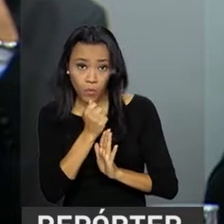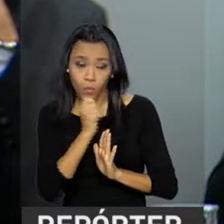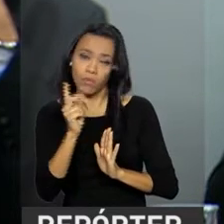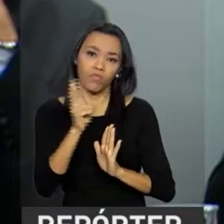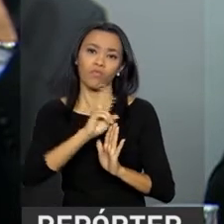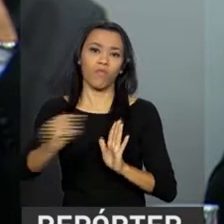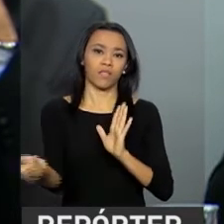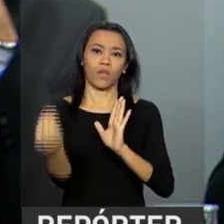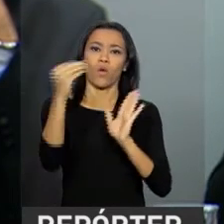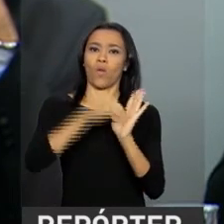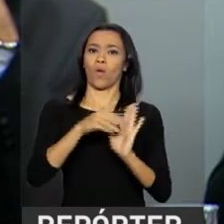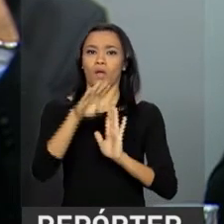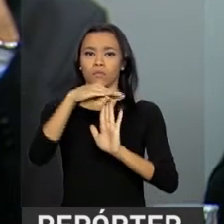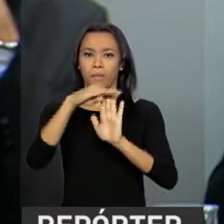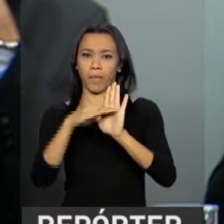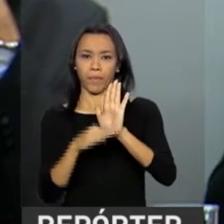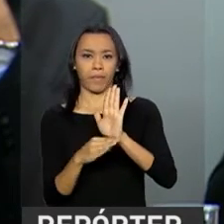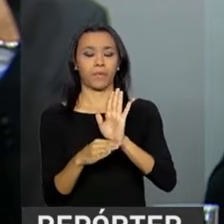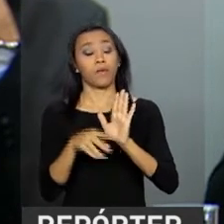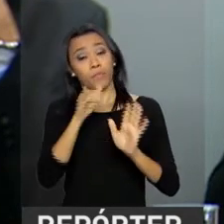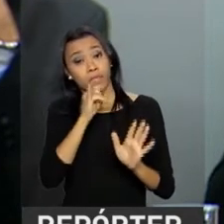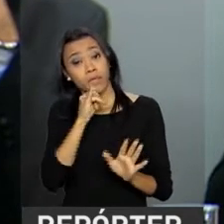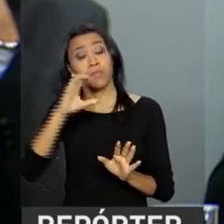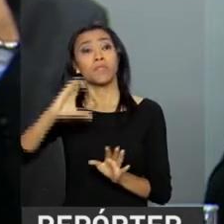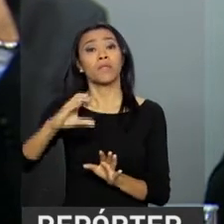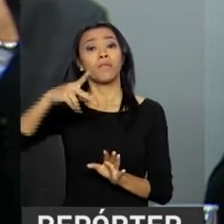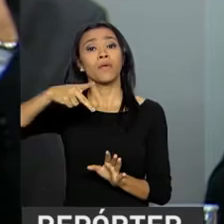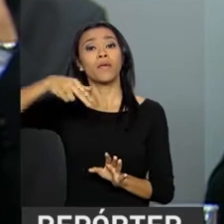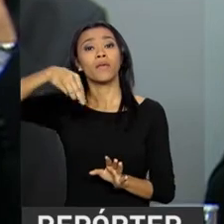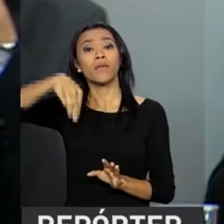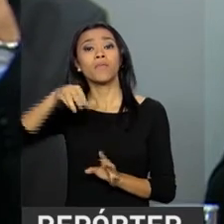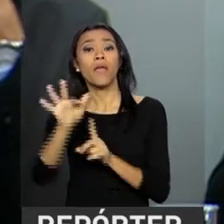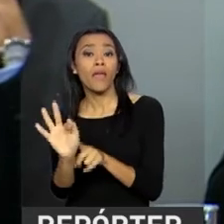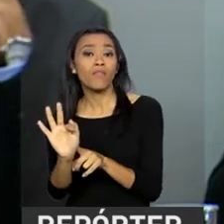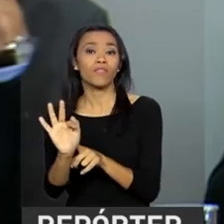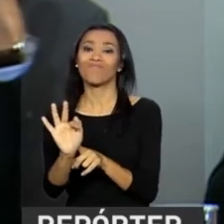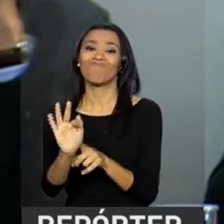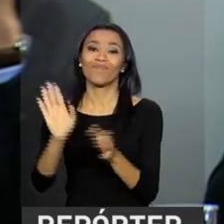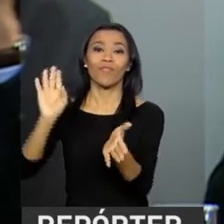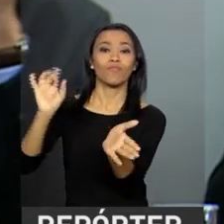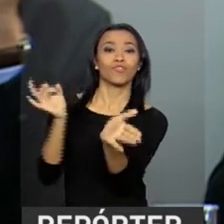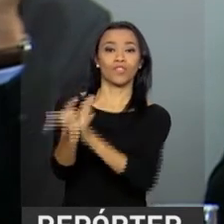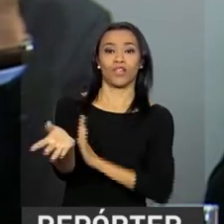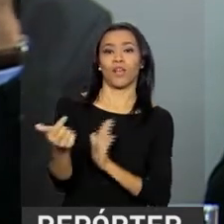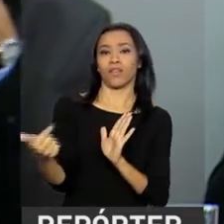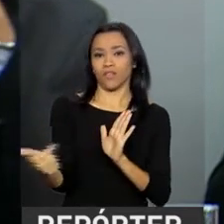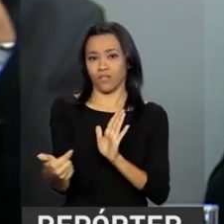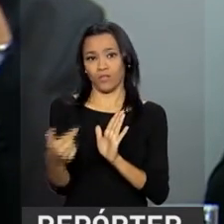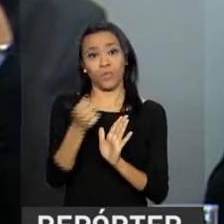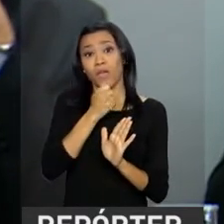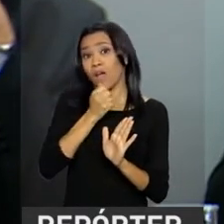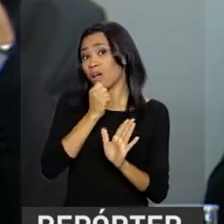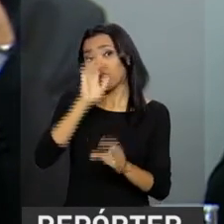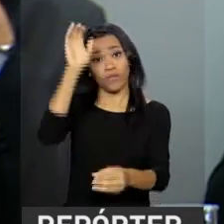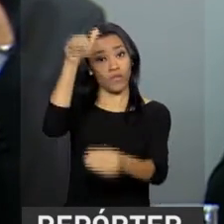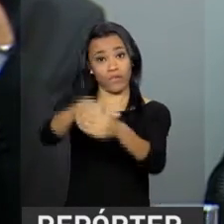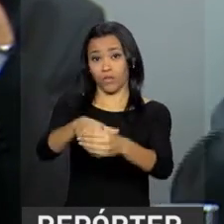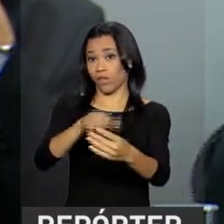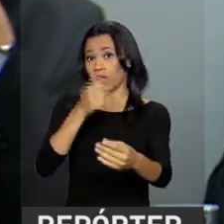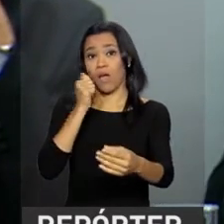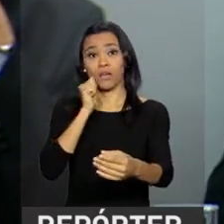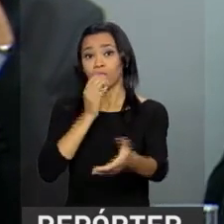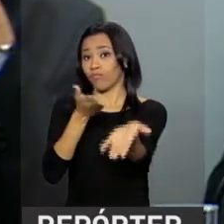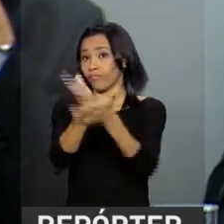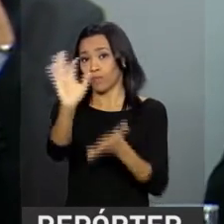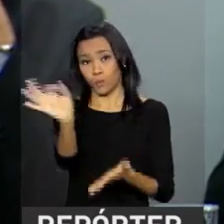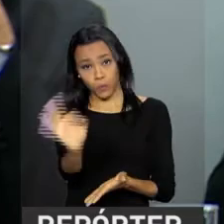Então, no caso da CPMF em particular, nós retiraremos isso da estimativa, uma vez que ainda não está aprovado, salvo se